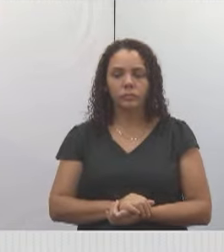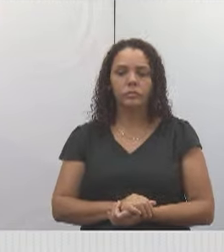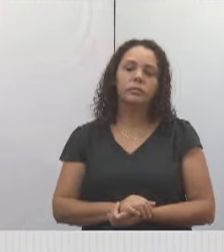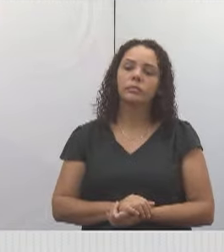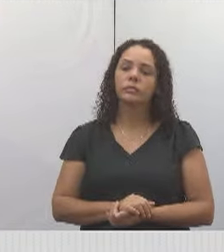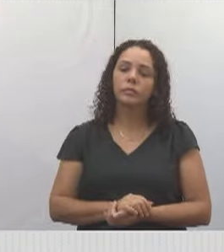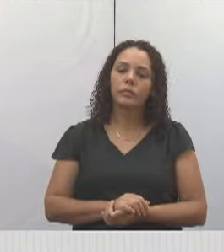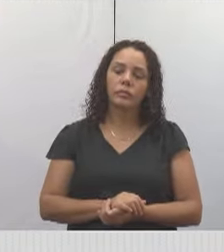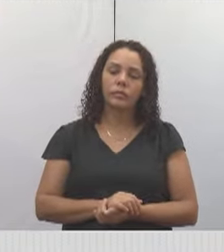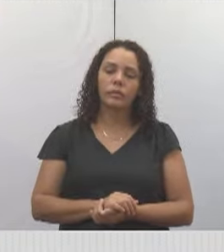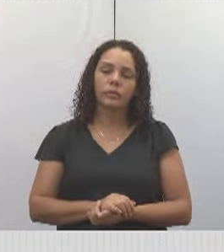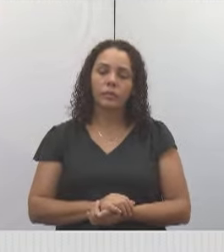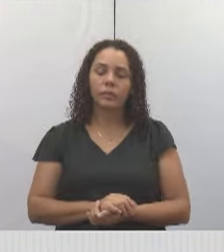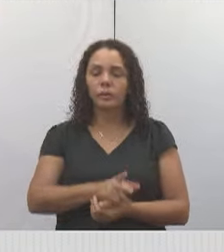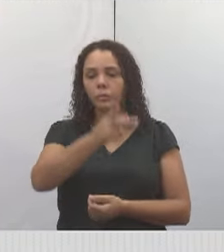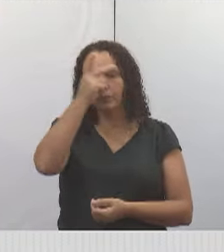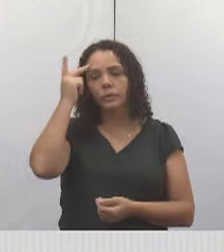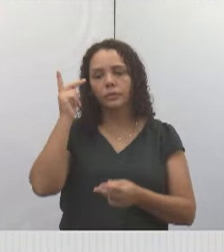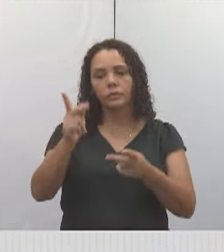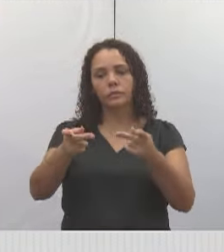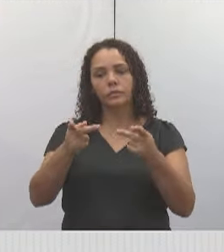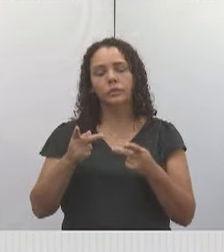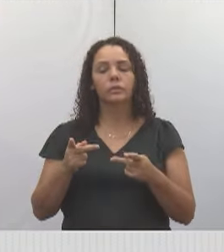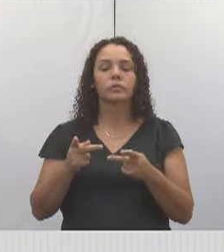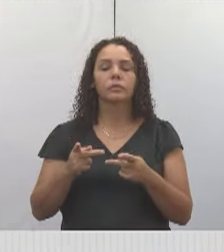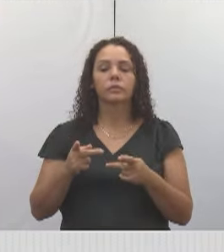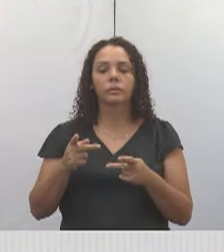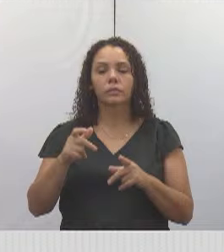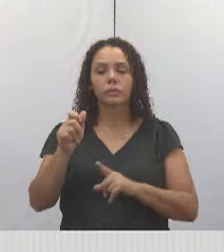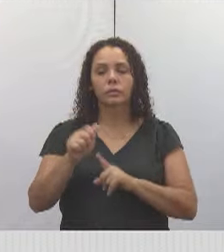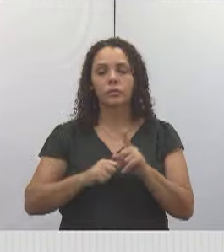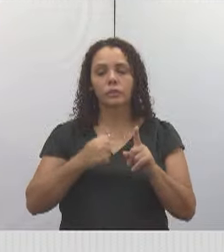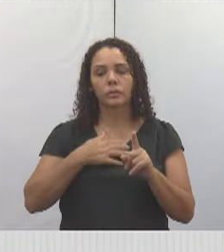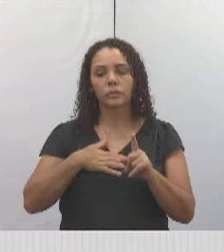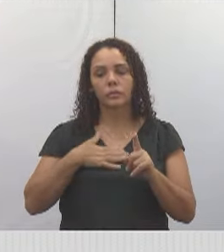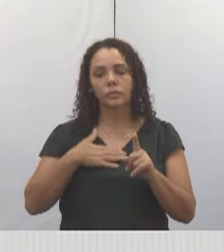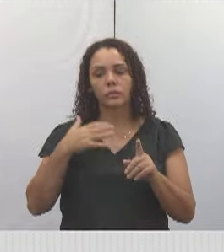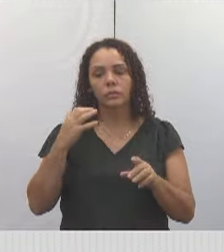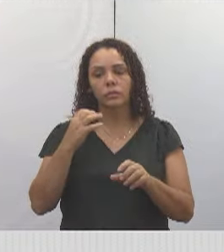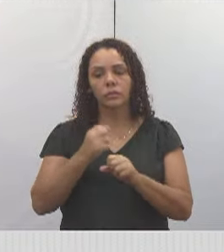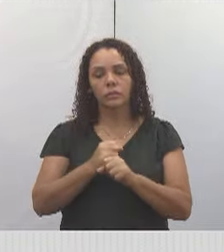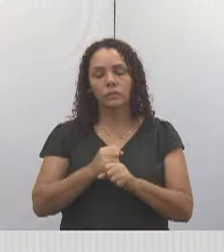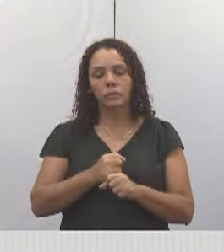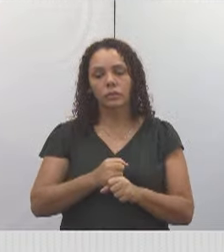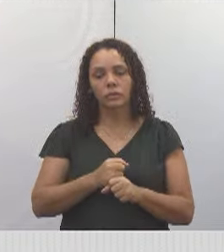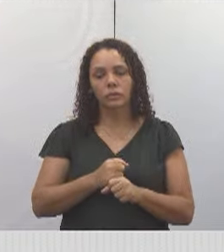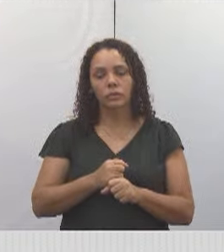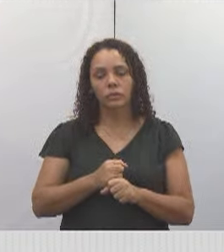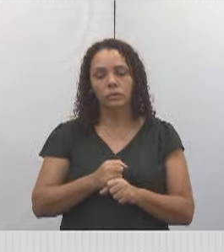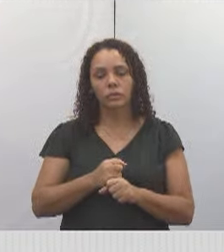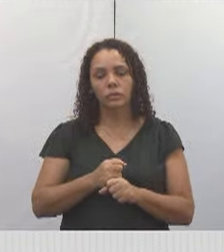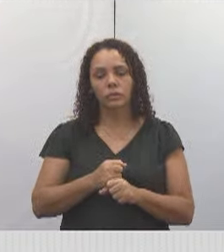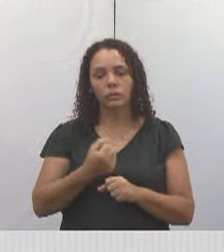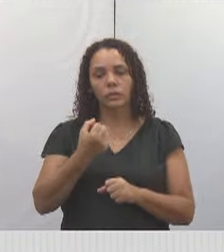Atendido no gabinete no mês de agosto de